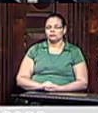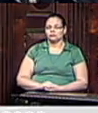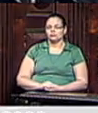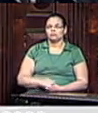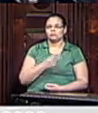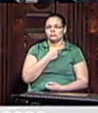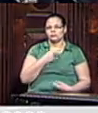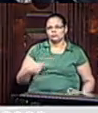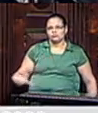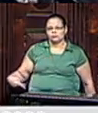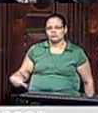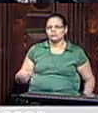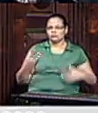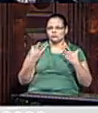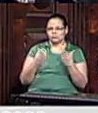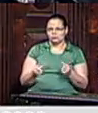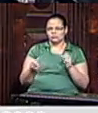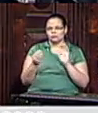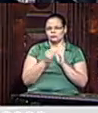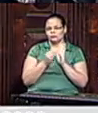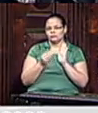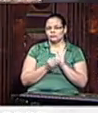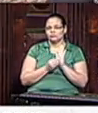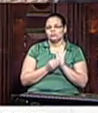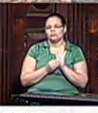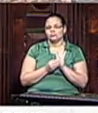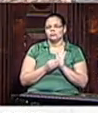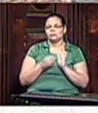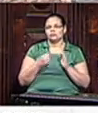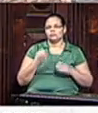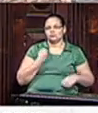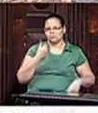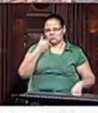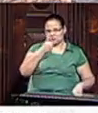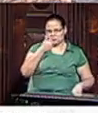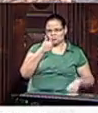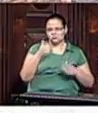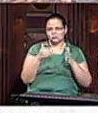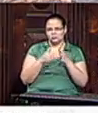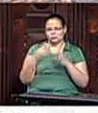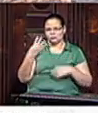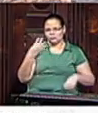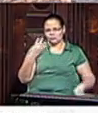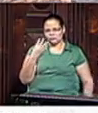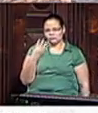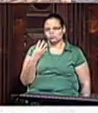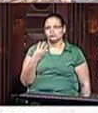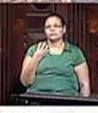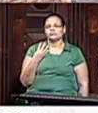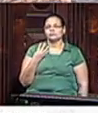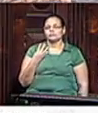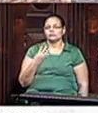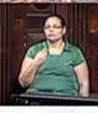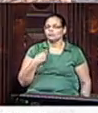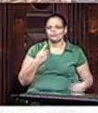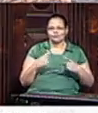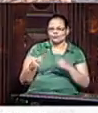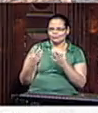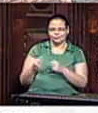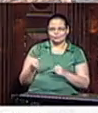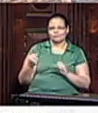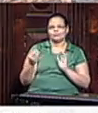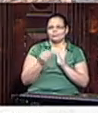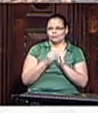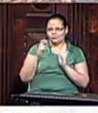Senhor presidente, é favorável às emendas de plenário de 1 a 4, contrário à emenda número 5. Parabenizando